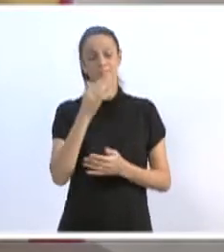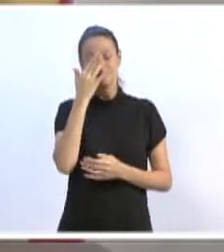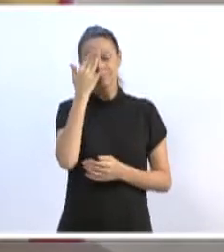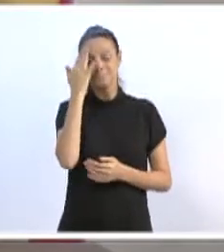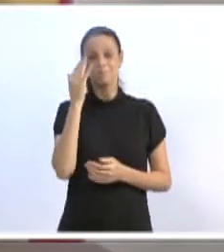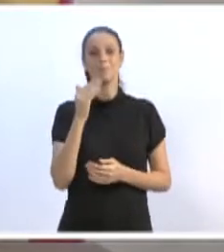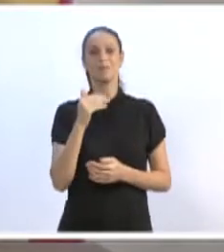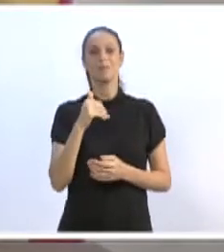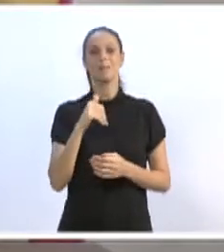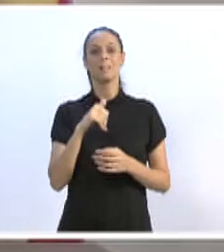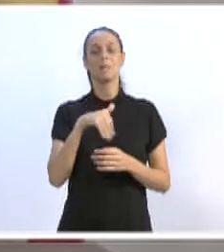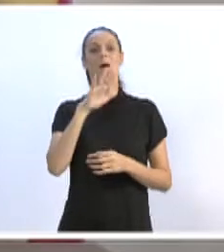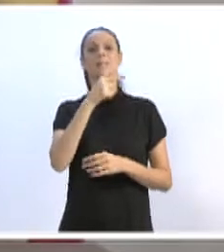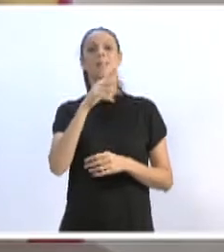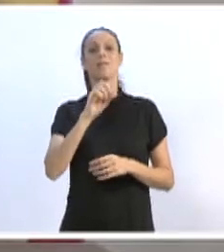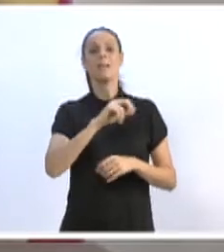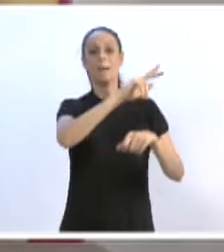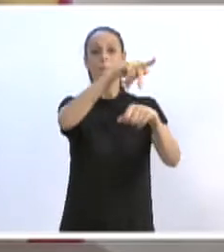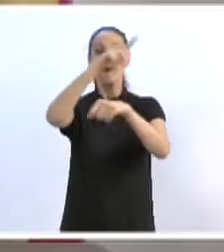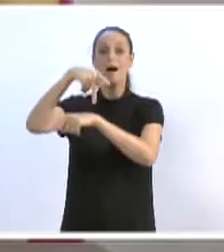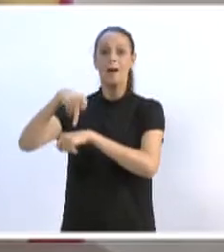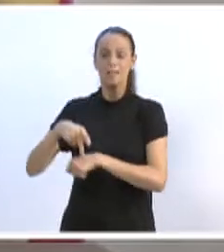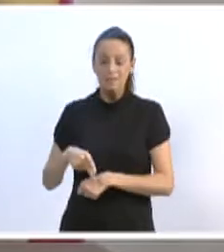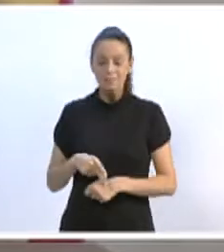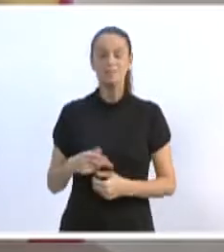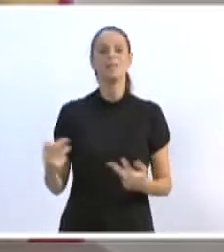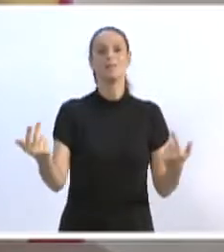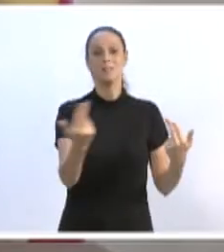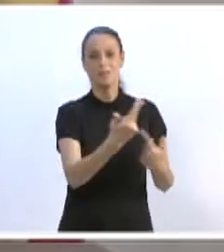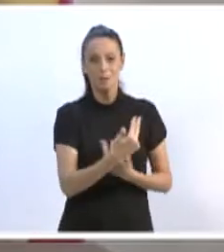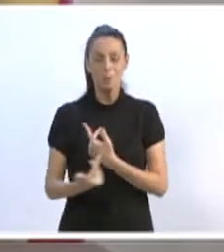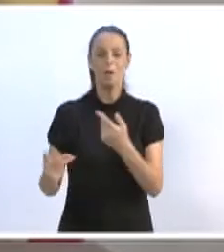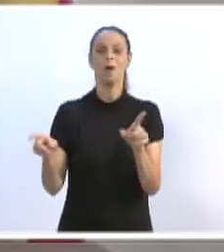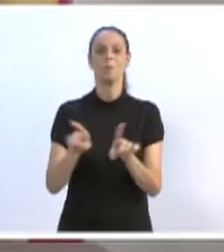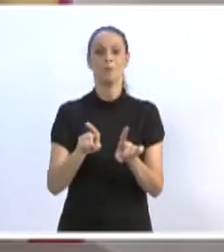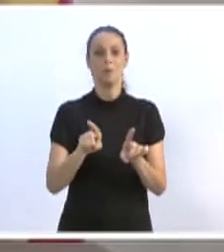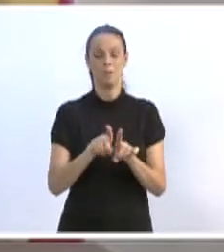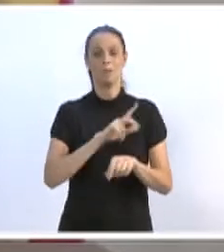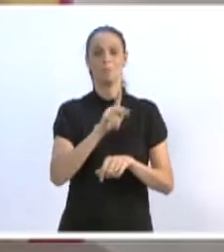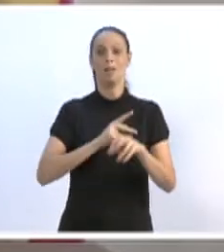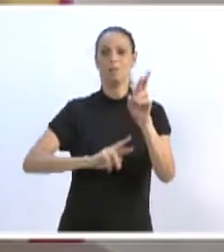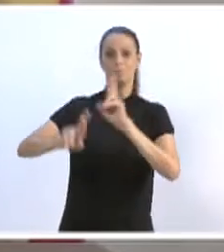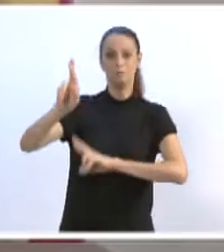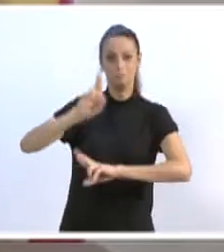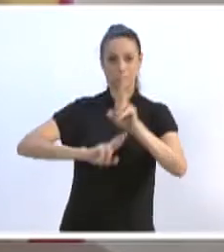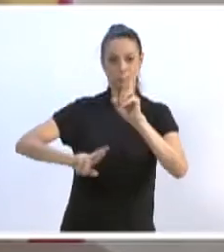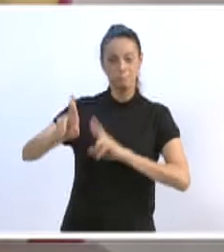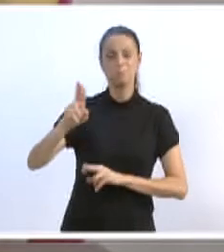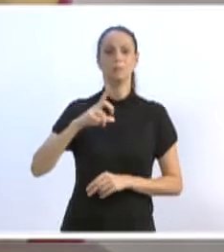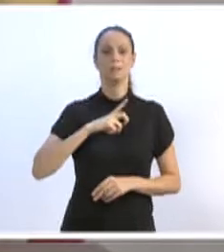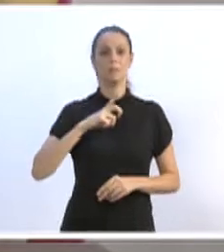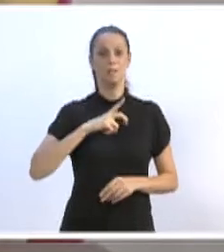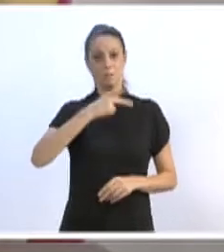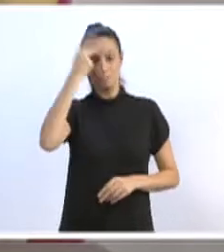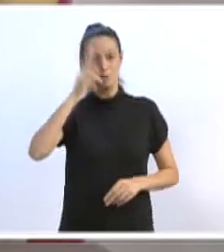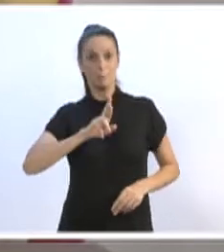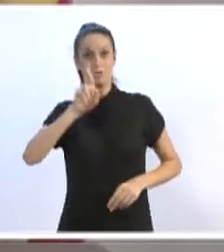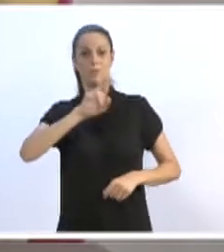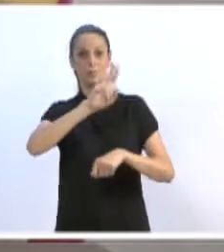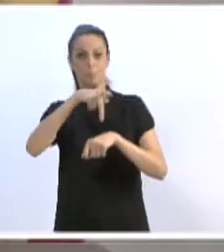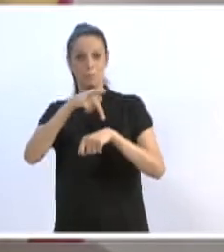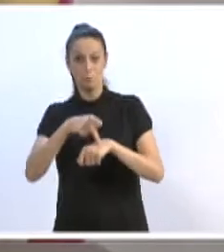foi convidada a participar e colocar as suas obras neste anuário do IBGE. E ele